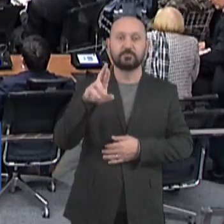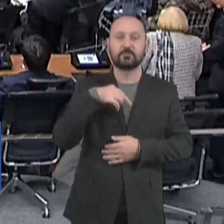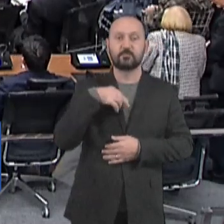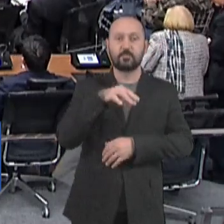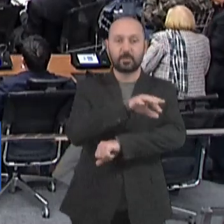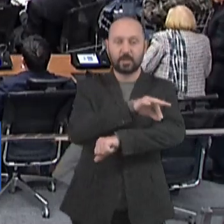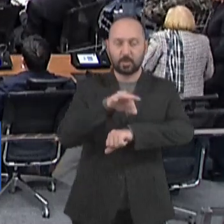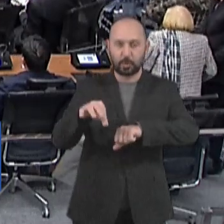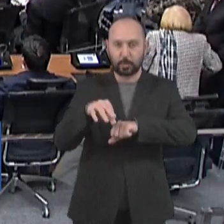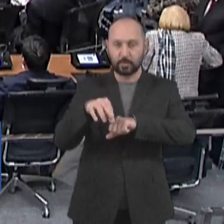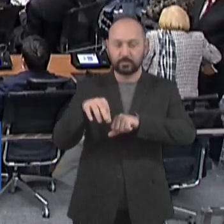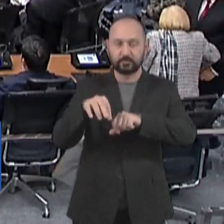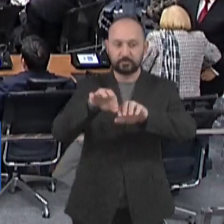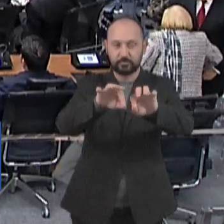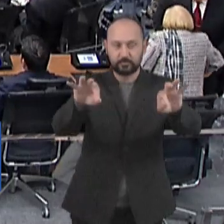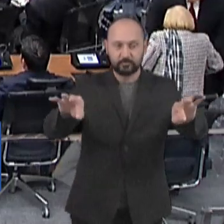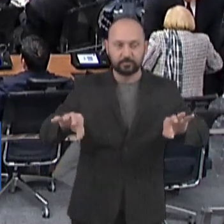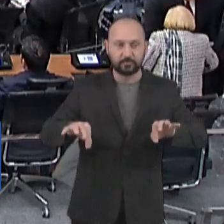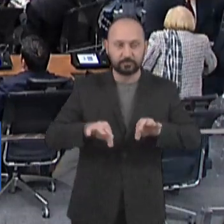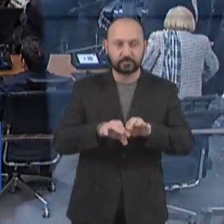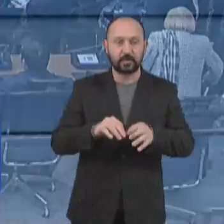engenheiro agrimensor.